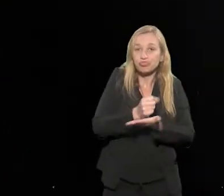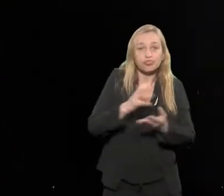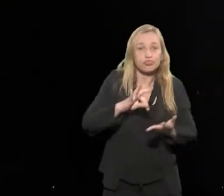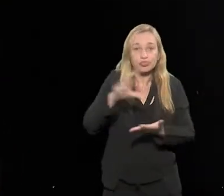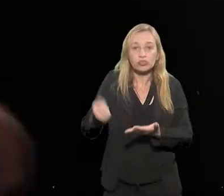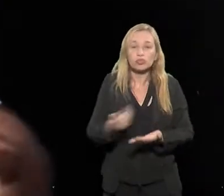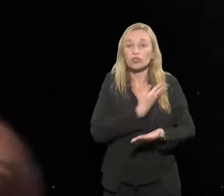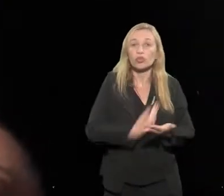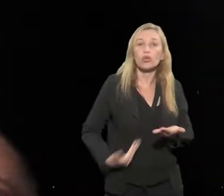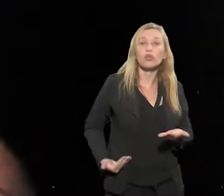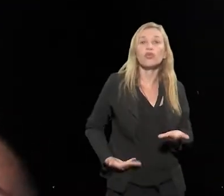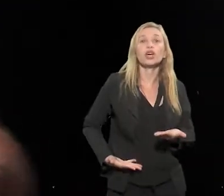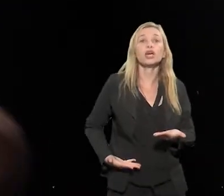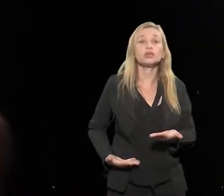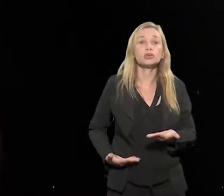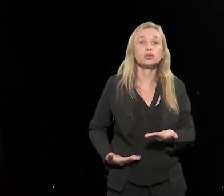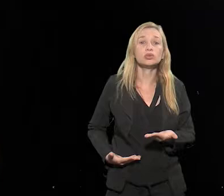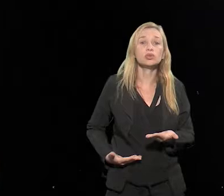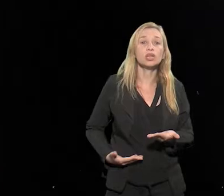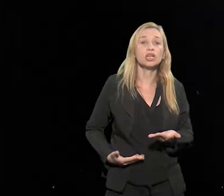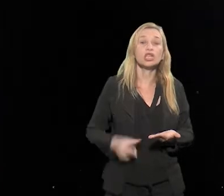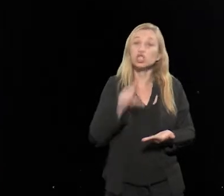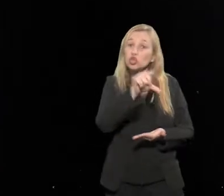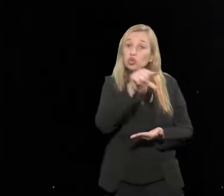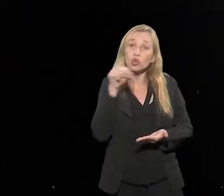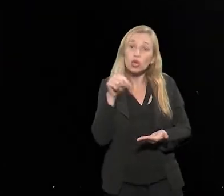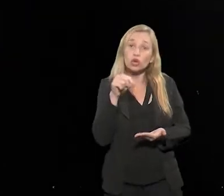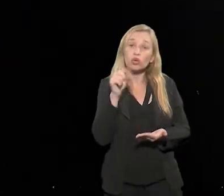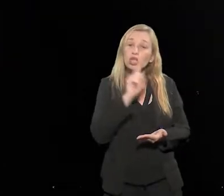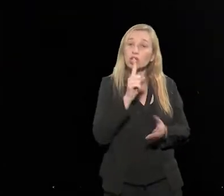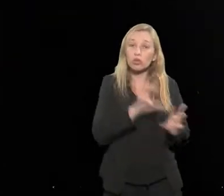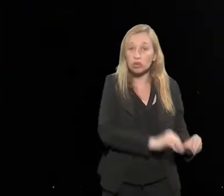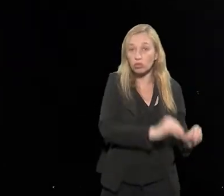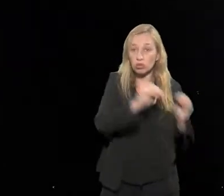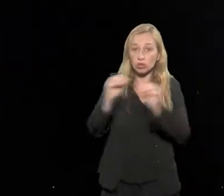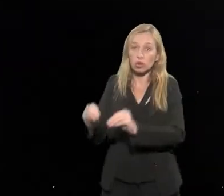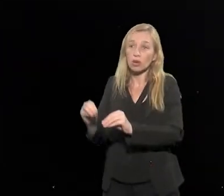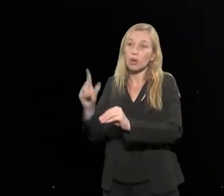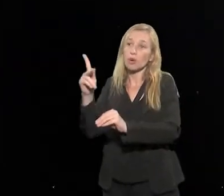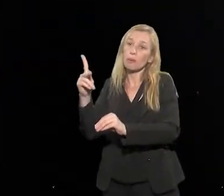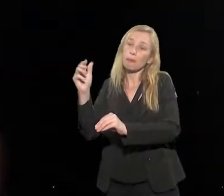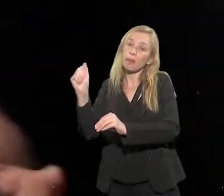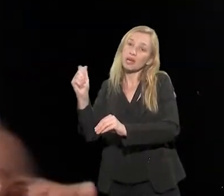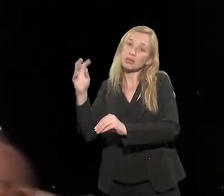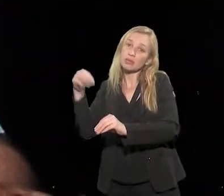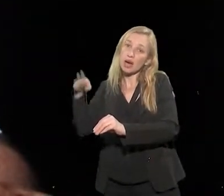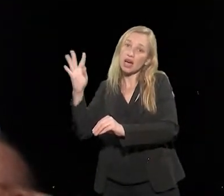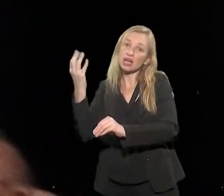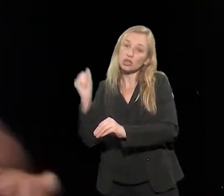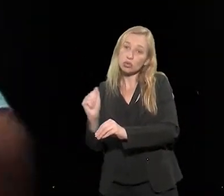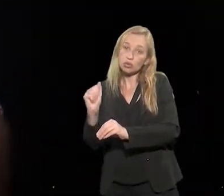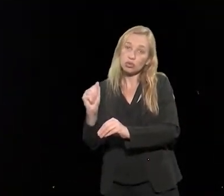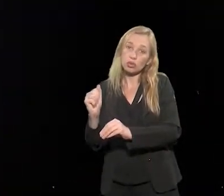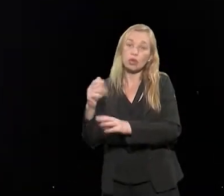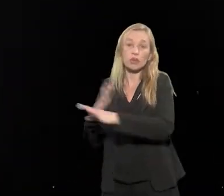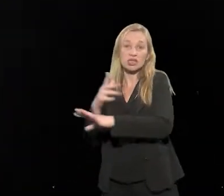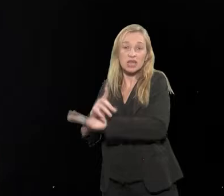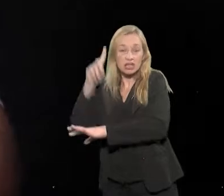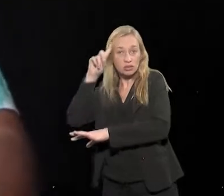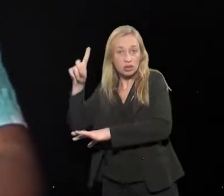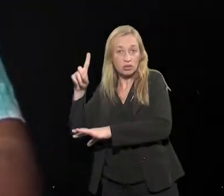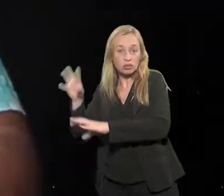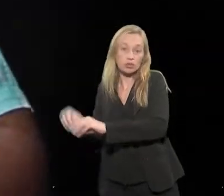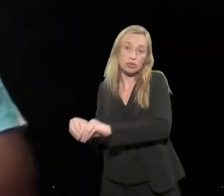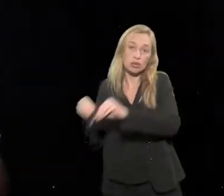estrutura isso. O governo, ele decidiu que não ia remover o Pasmado para a Cidade de Deus, o Macedo